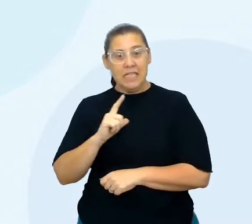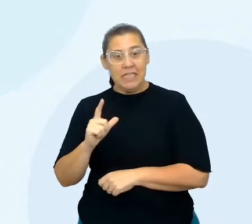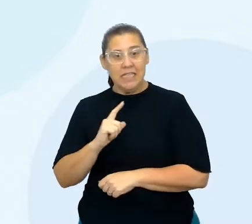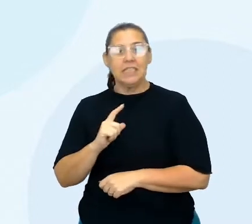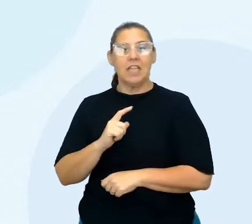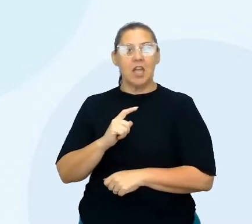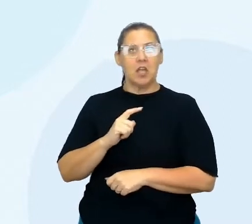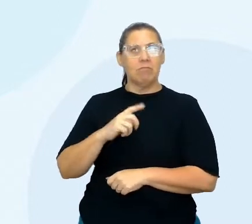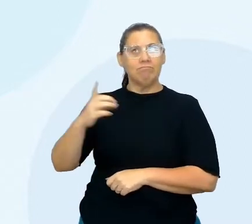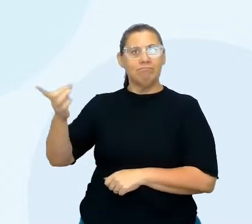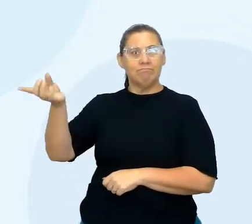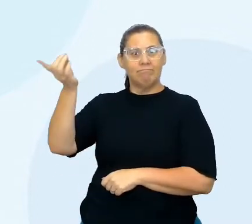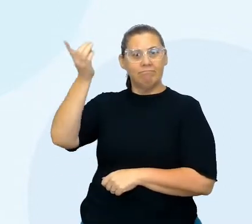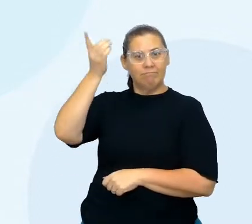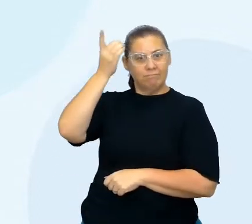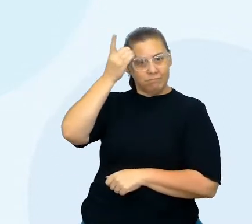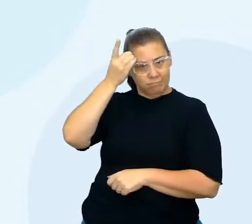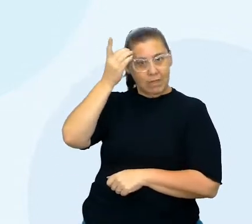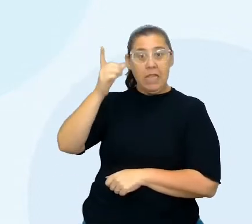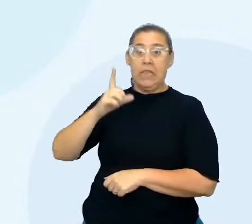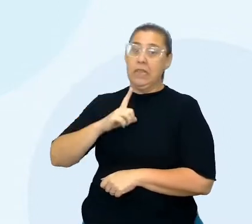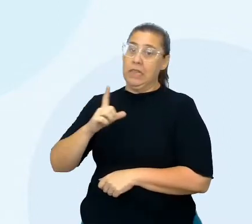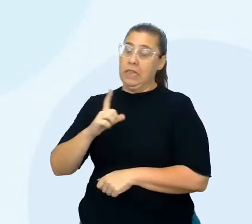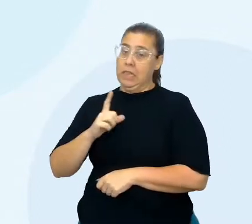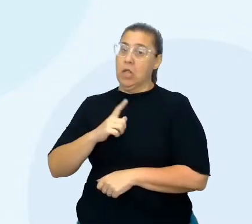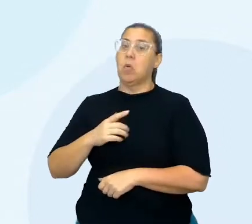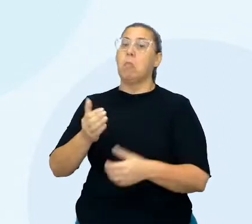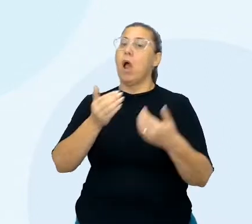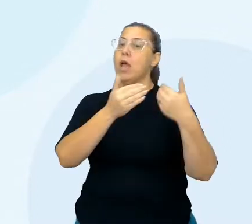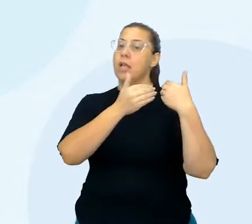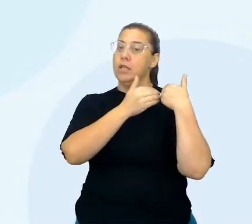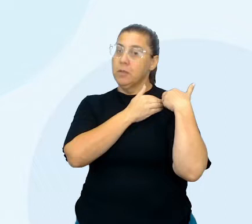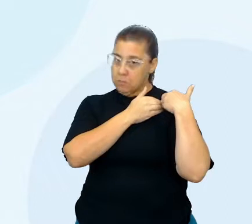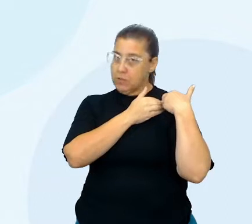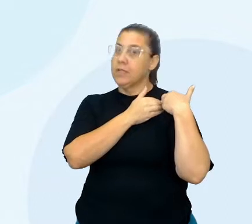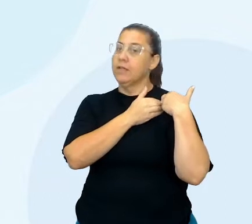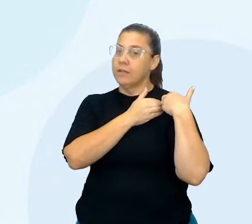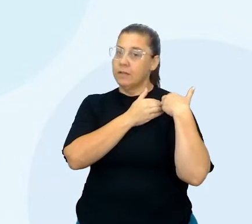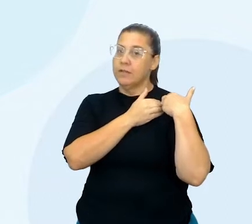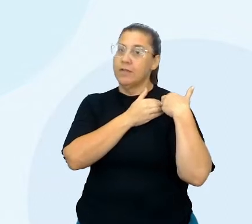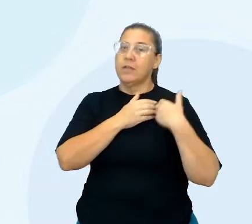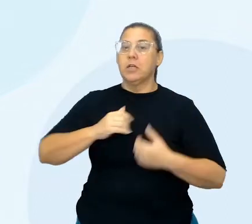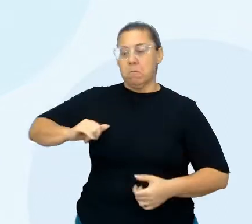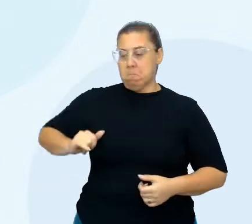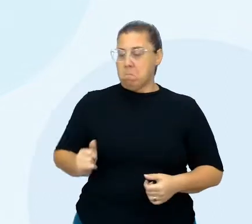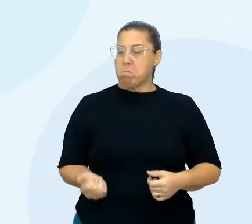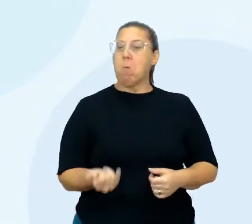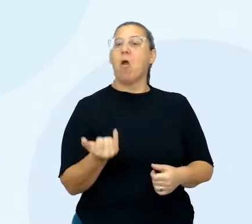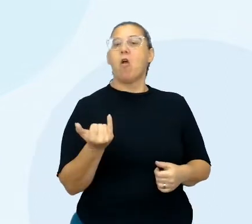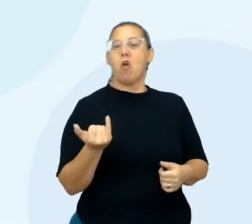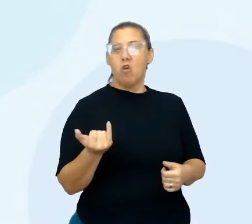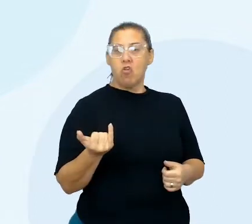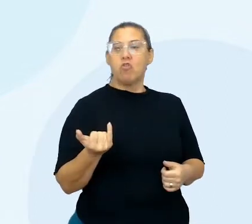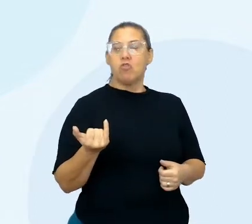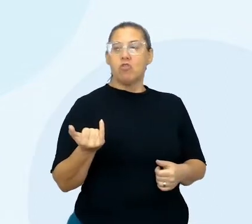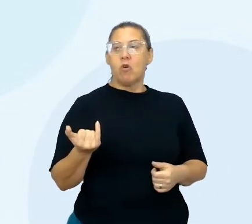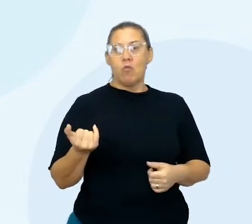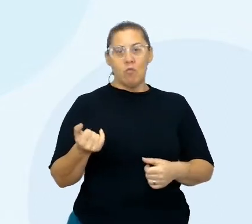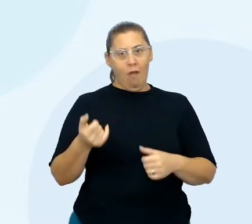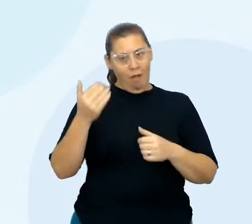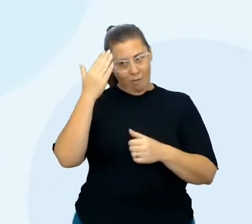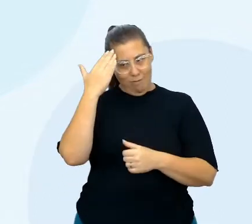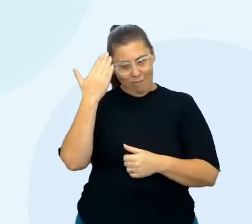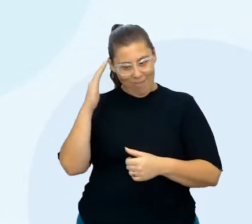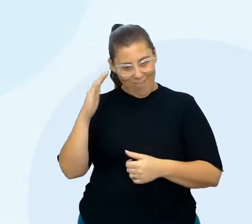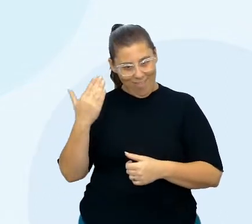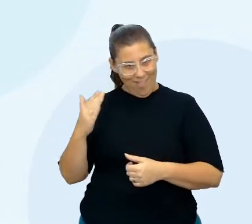uma vocação, tem um cargo de proveito e